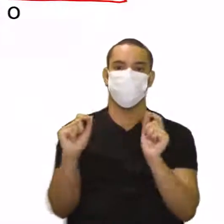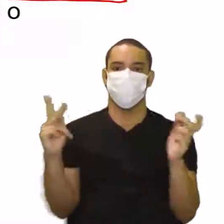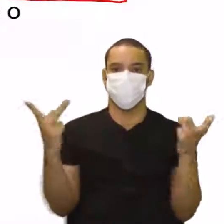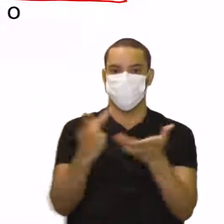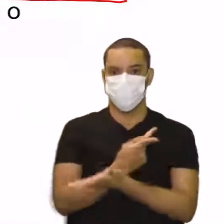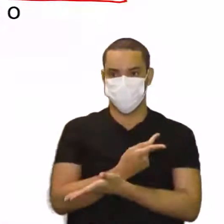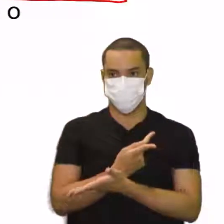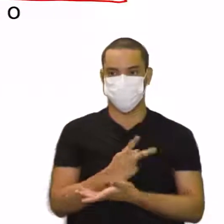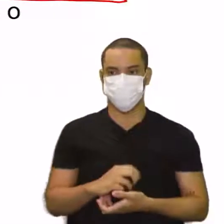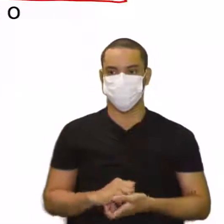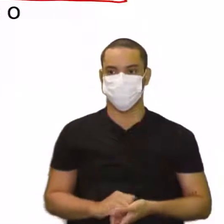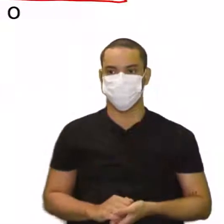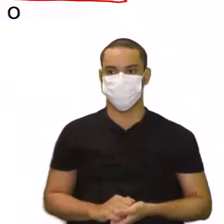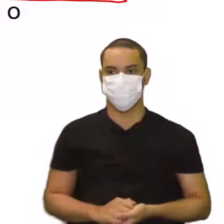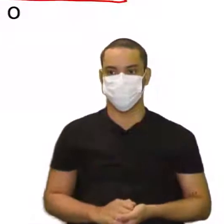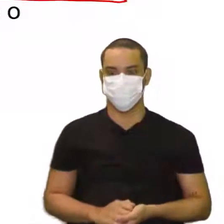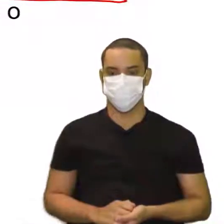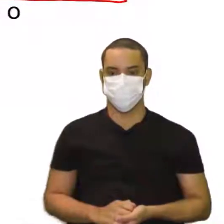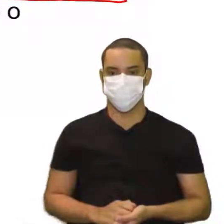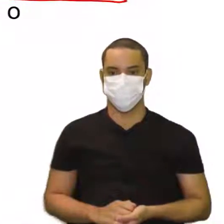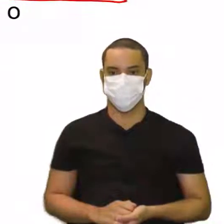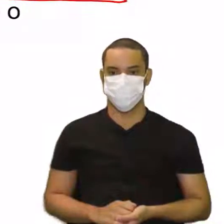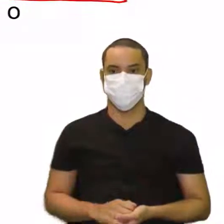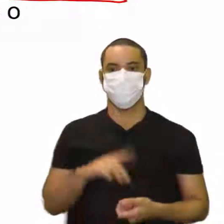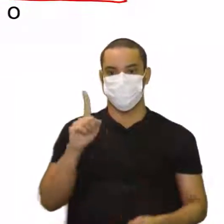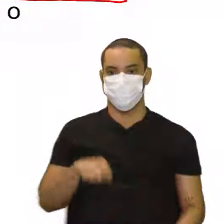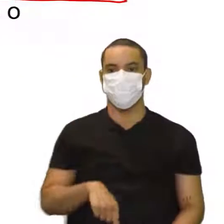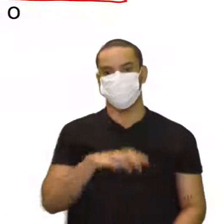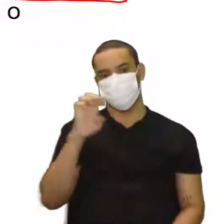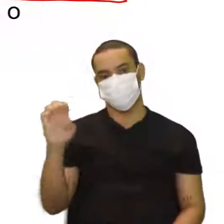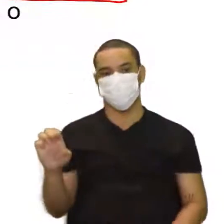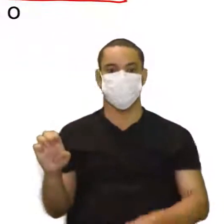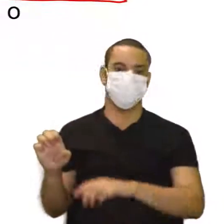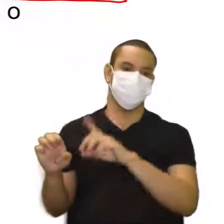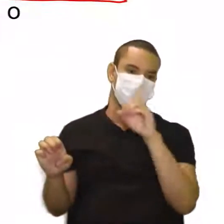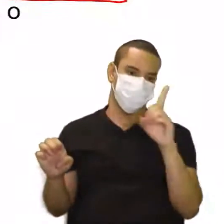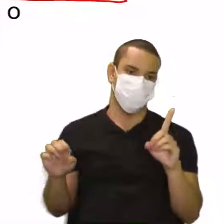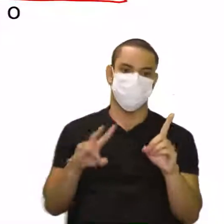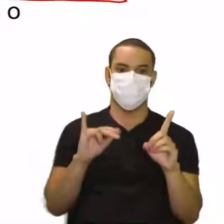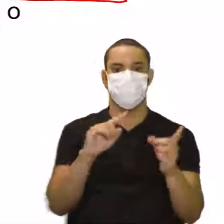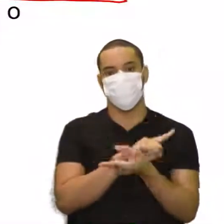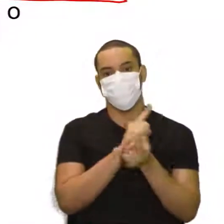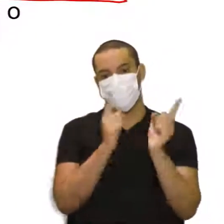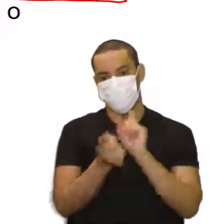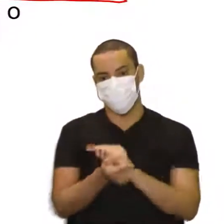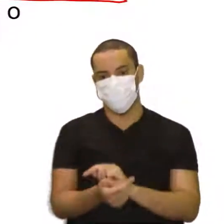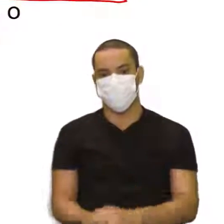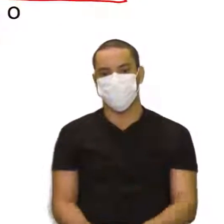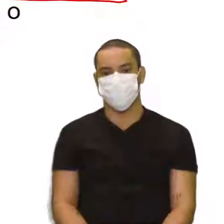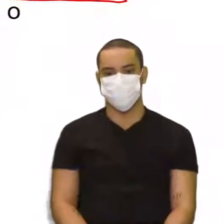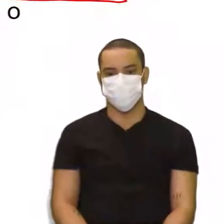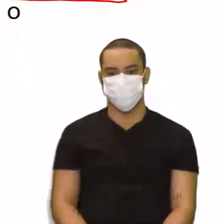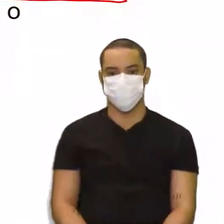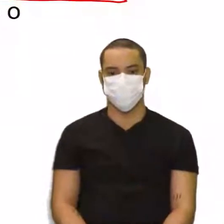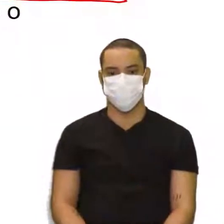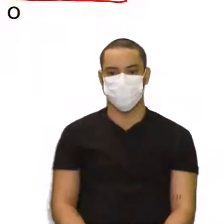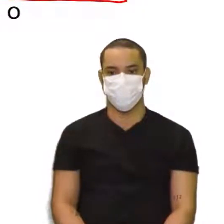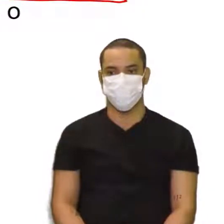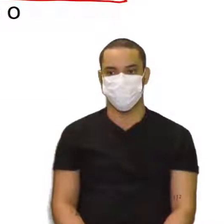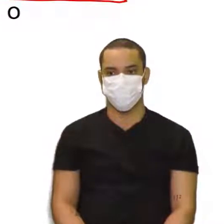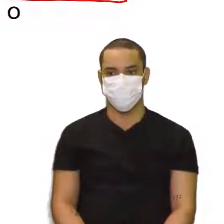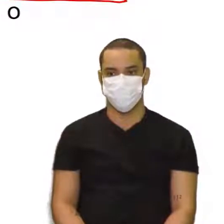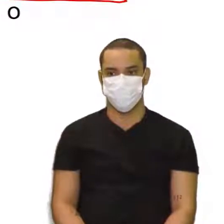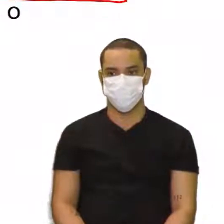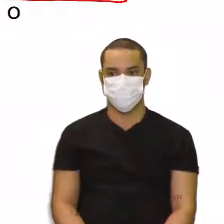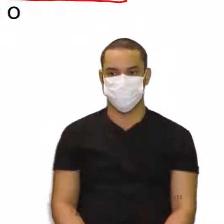campo magnético da corrente? Esquerda para a direita, porque ele vai ser contrário ao aumento disso daqui. Então, a corrente vai ficar lá no sentido da